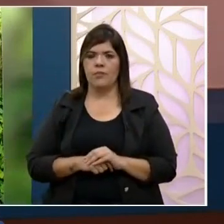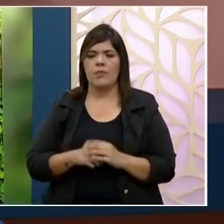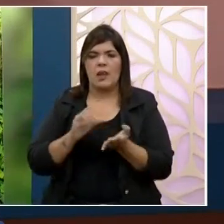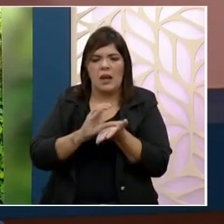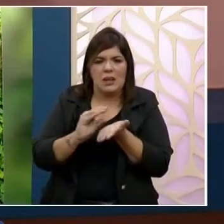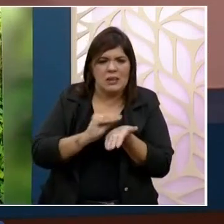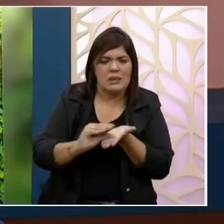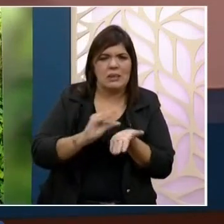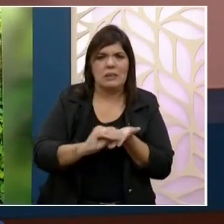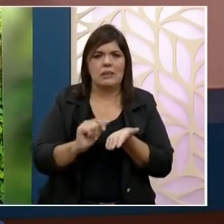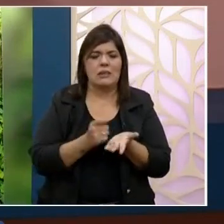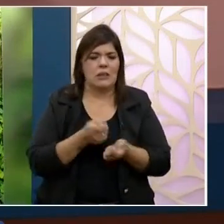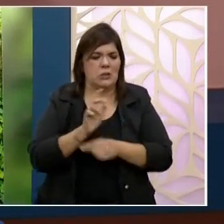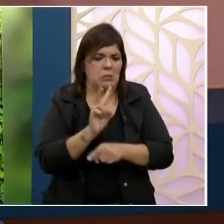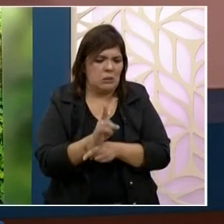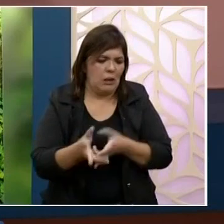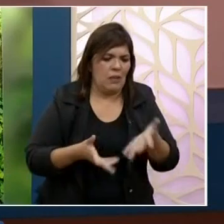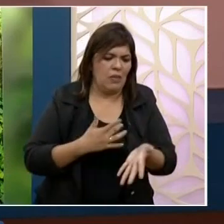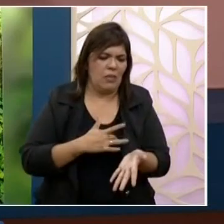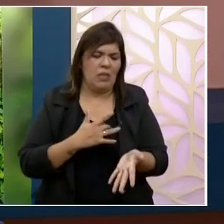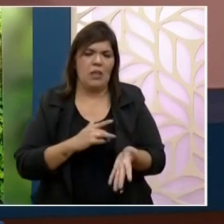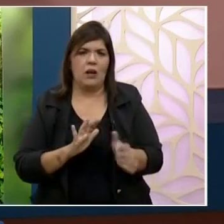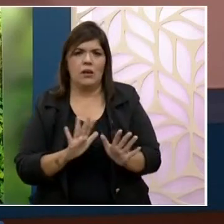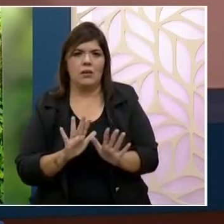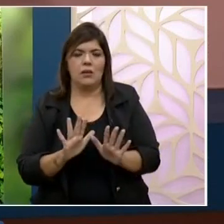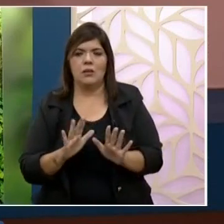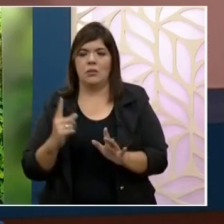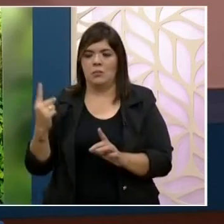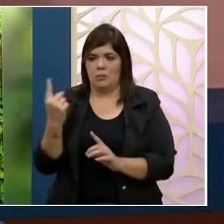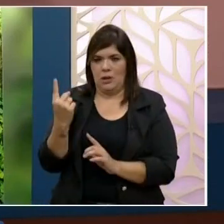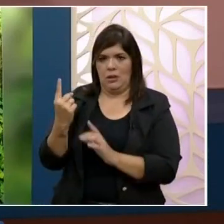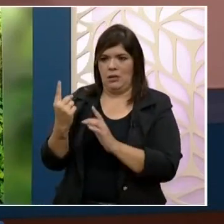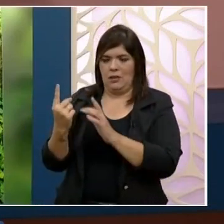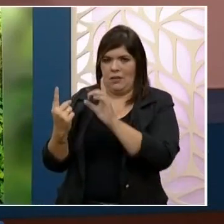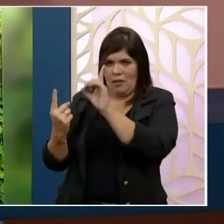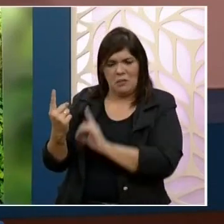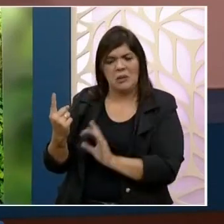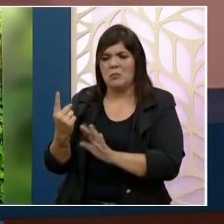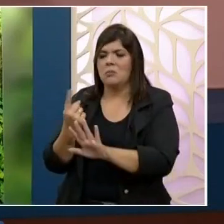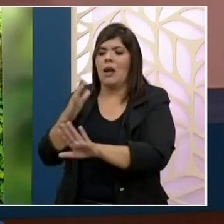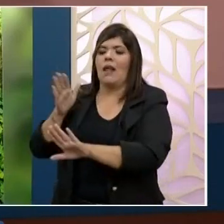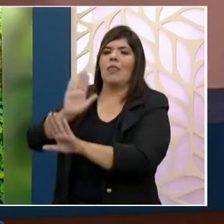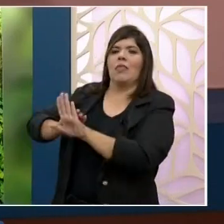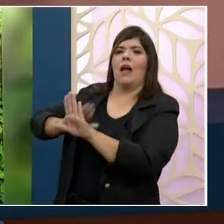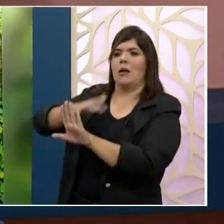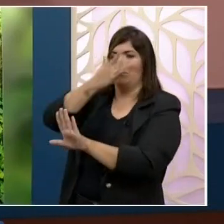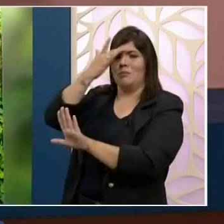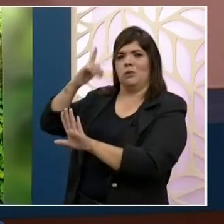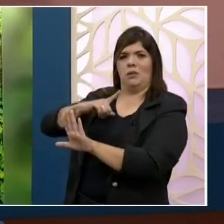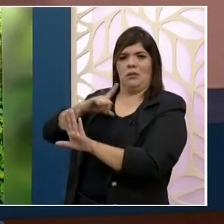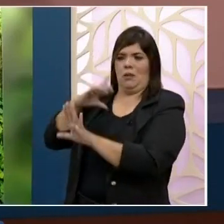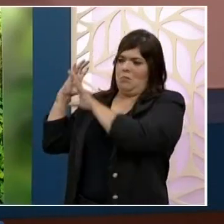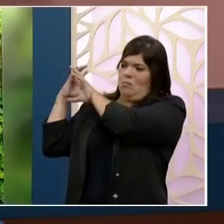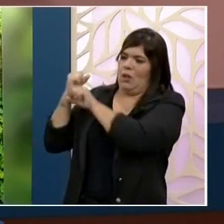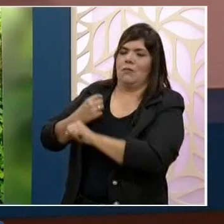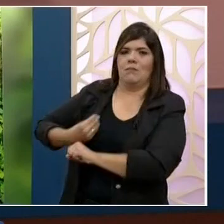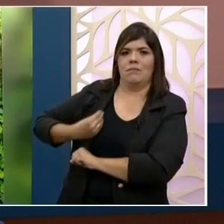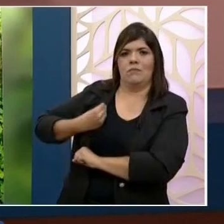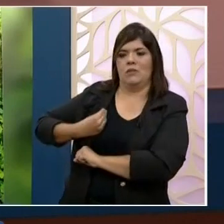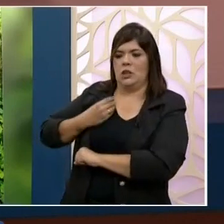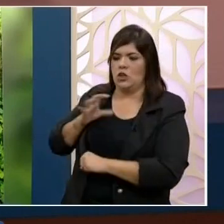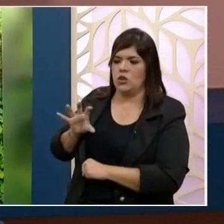assistencialista, antes de tudo, em primeiro lugar, de ter uma deficiência, ela é uma pessoa que possui uma história de vida, um jeito,